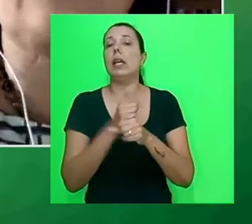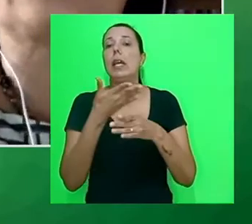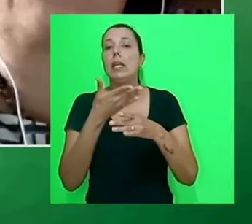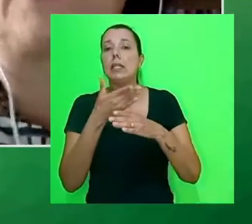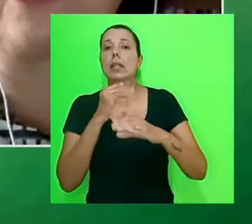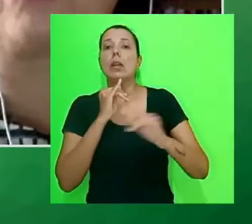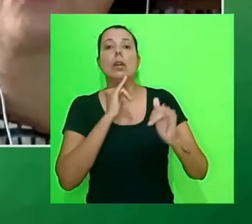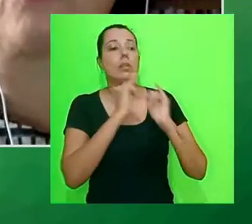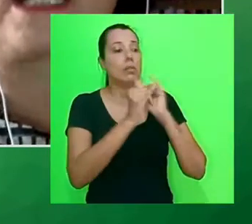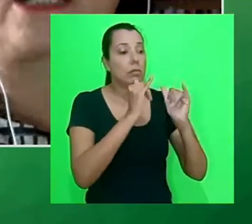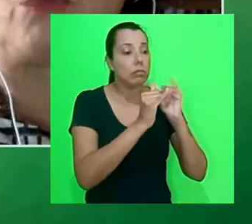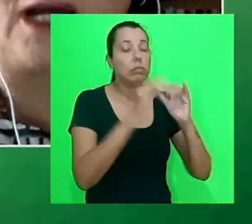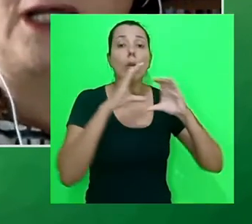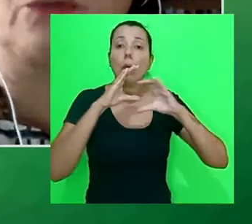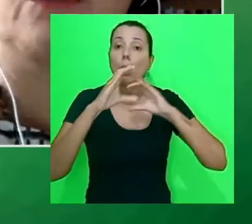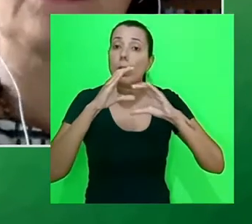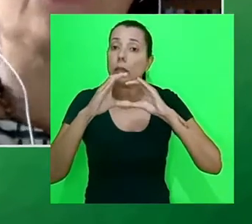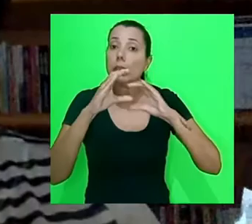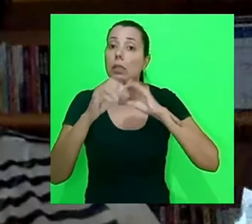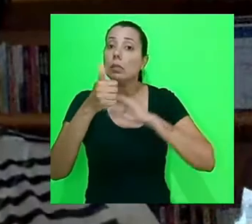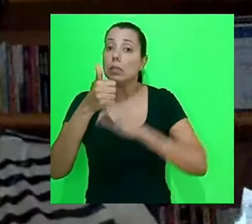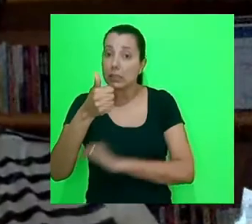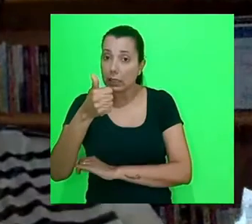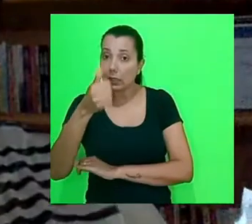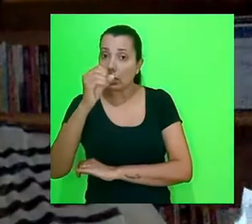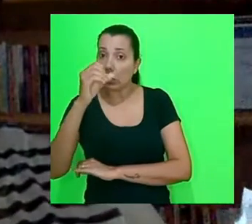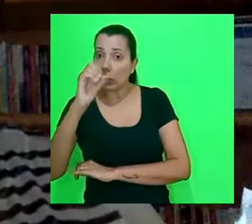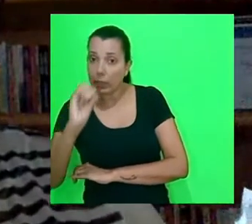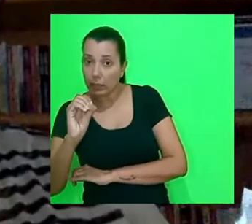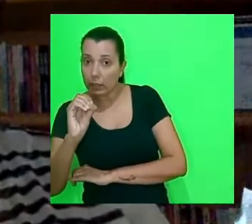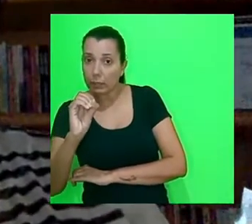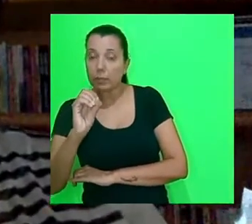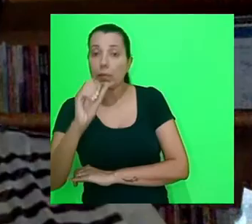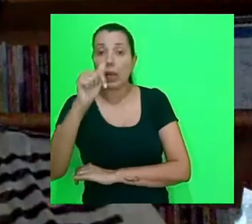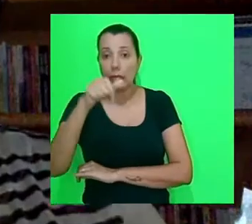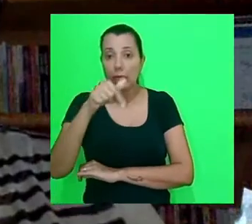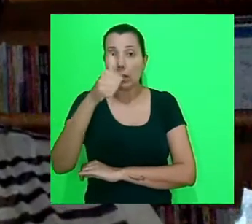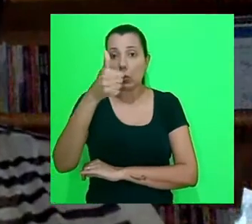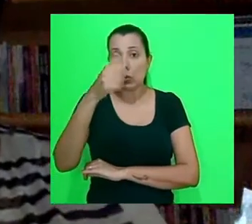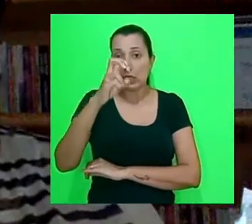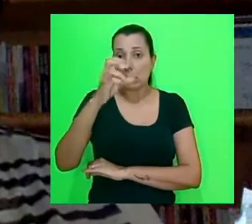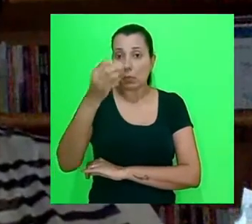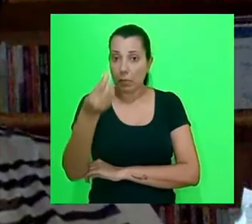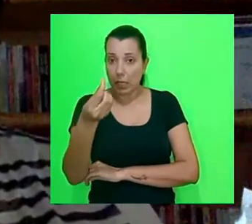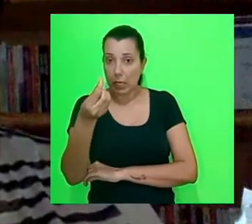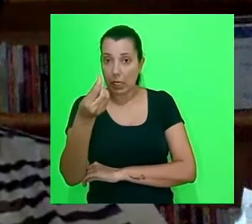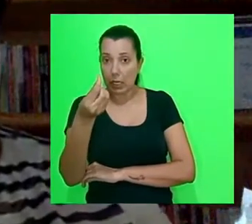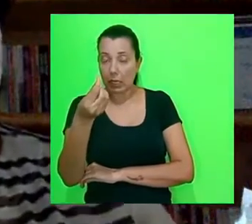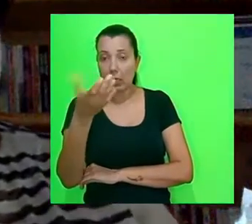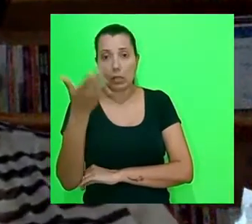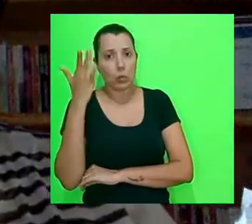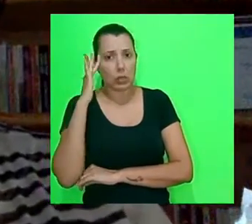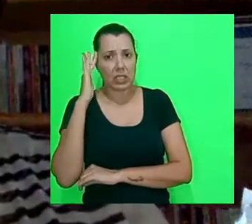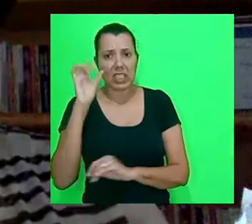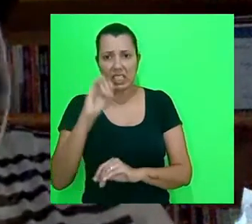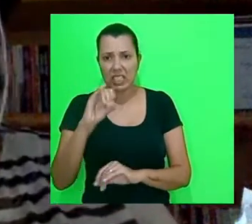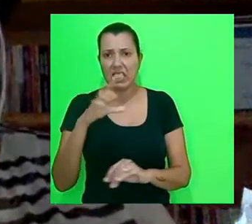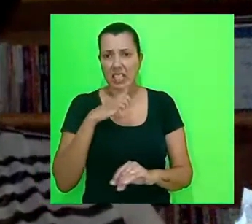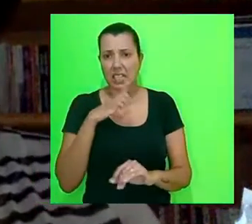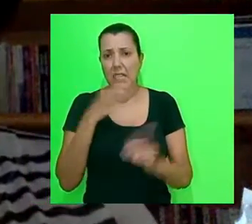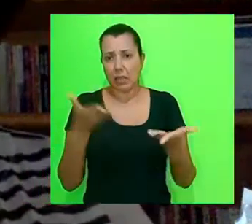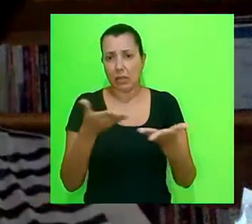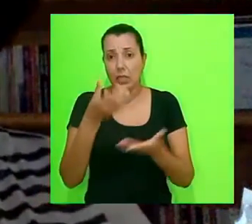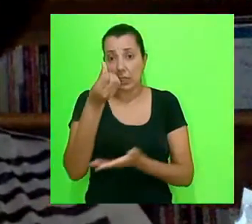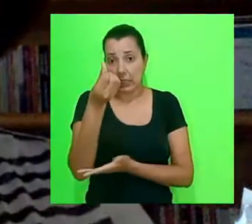E precisamos também continuar atuando no sentido de que aqueles casos que nós já temos de